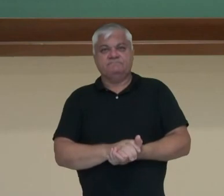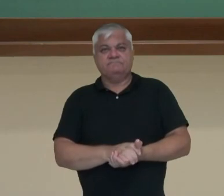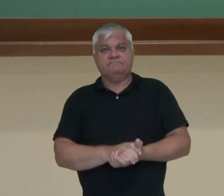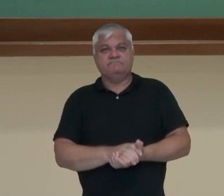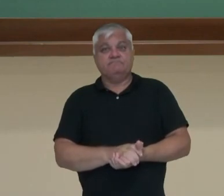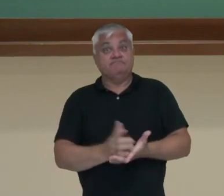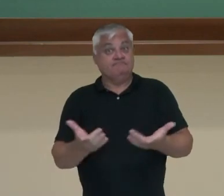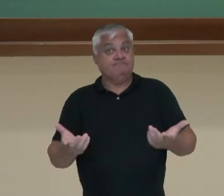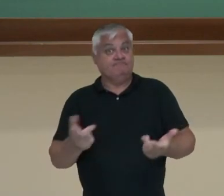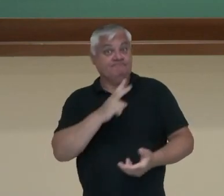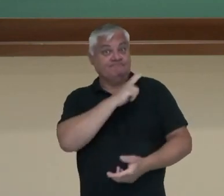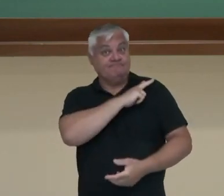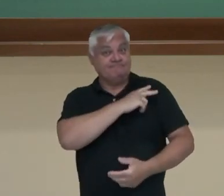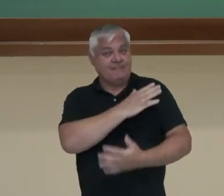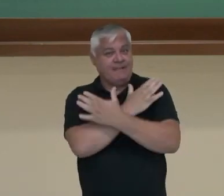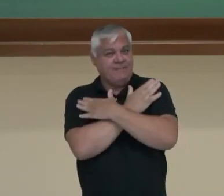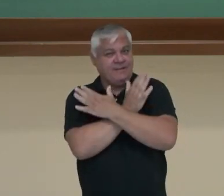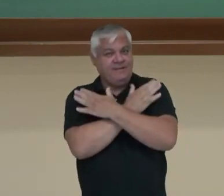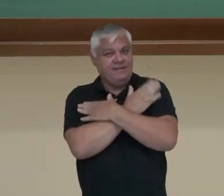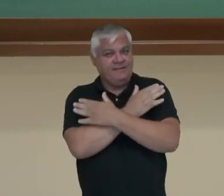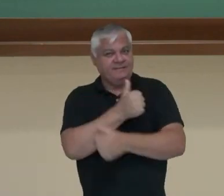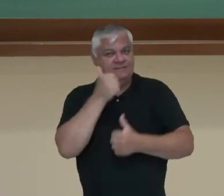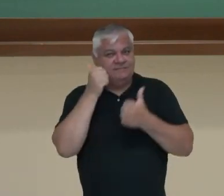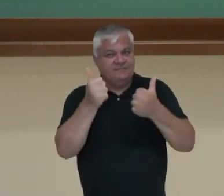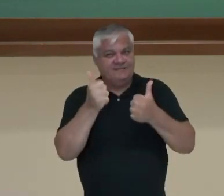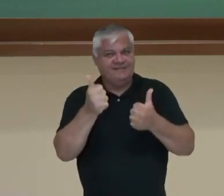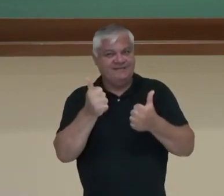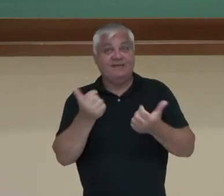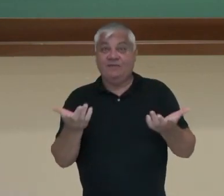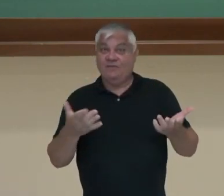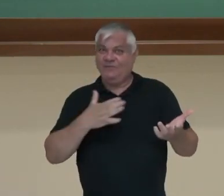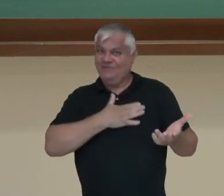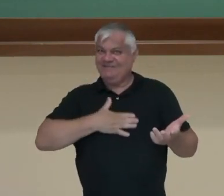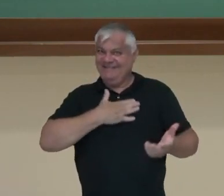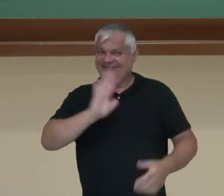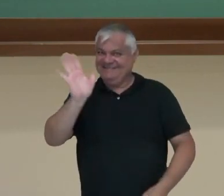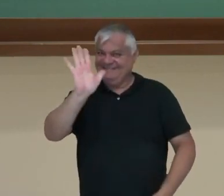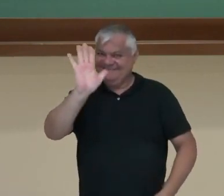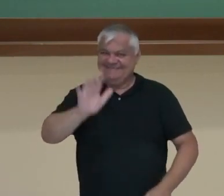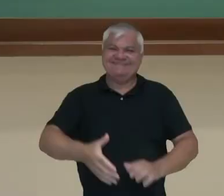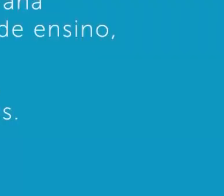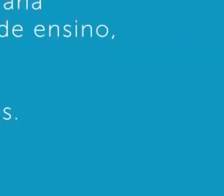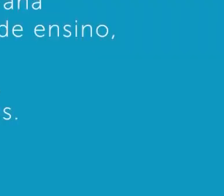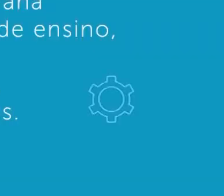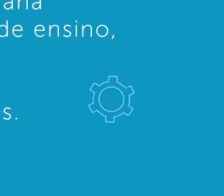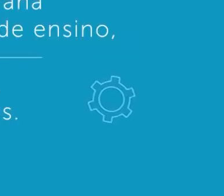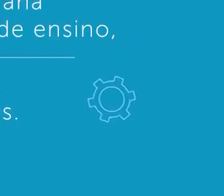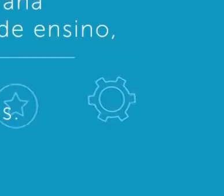Galera, segunda série, aquele abração, sou o Roberto, espero que vocês tenham gostado dessa aula. Eu me diverti. Até a próxima, valeu!